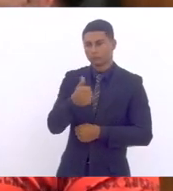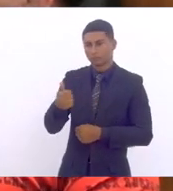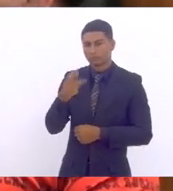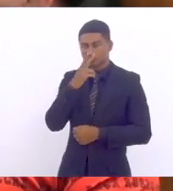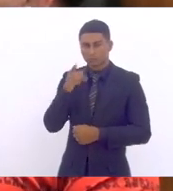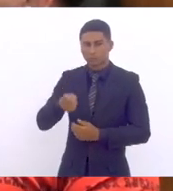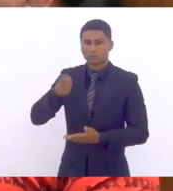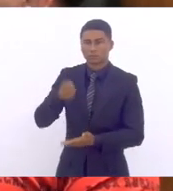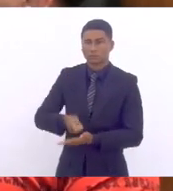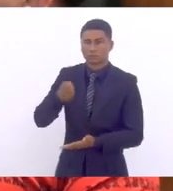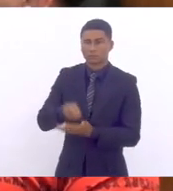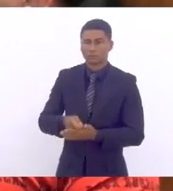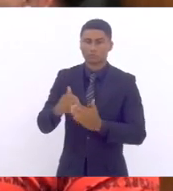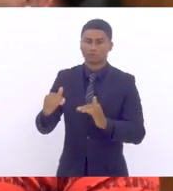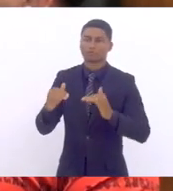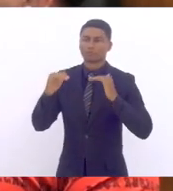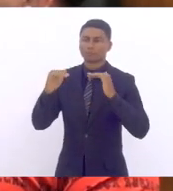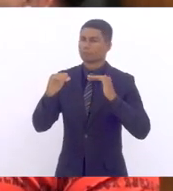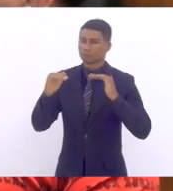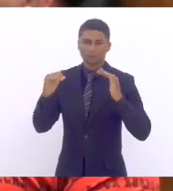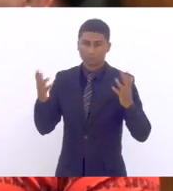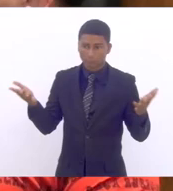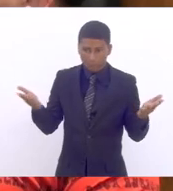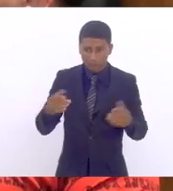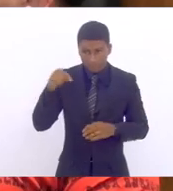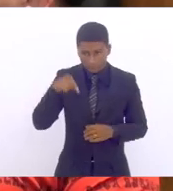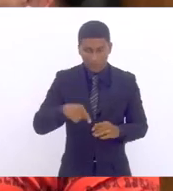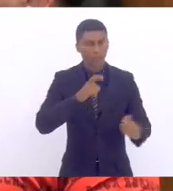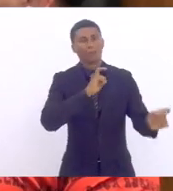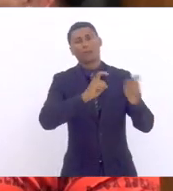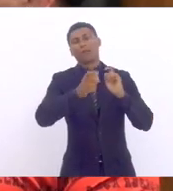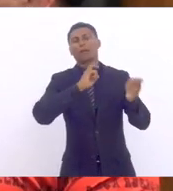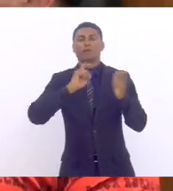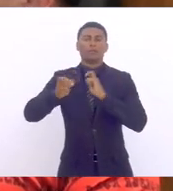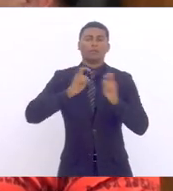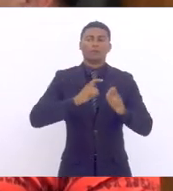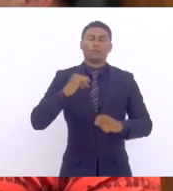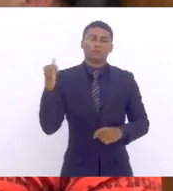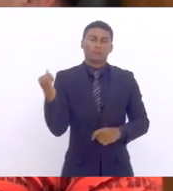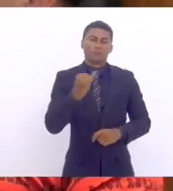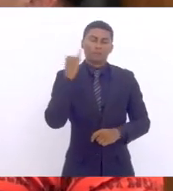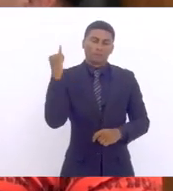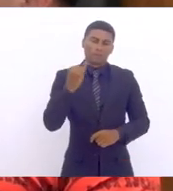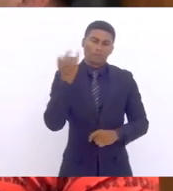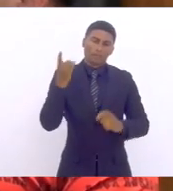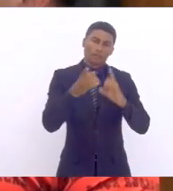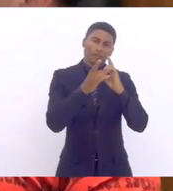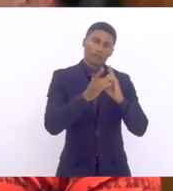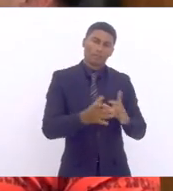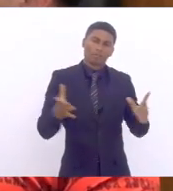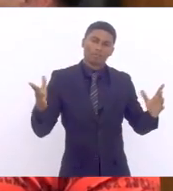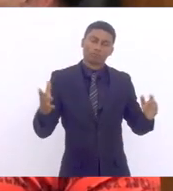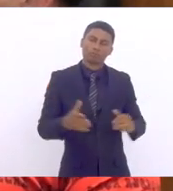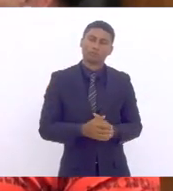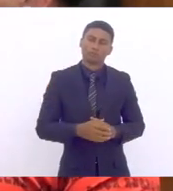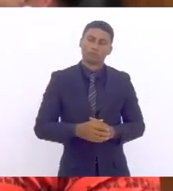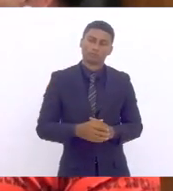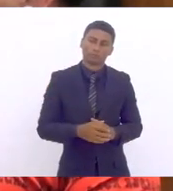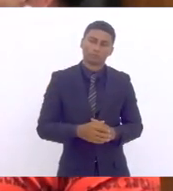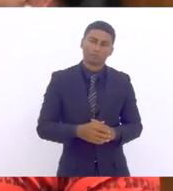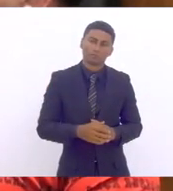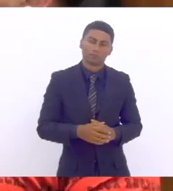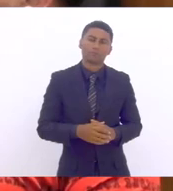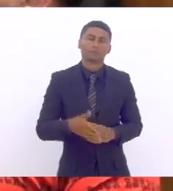autoritária, esse espaço aqui ele enobrece o debate, ele torna o espaço democrático e aprimora o resultado final. Não